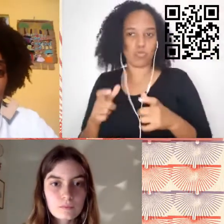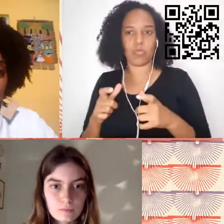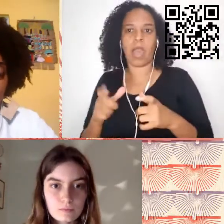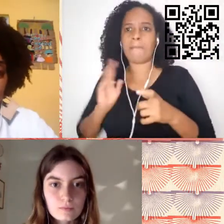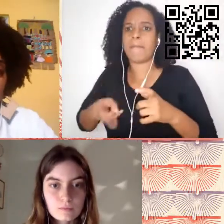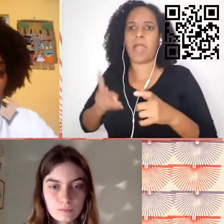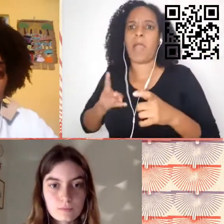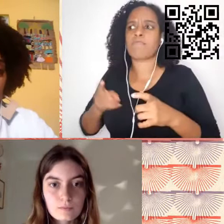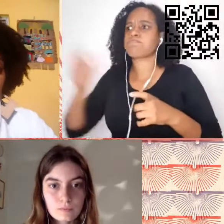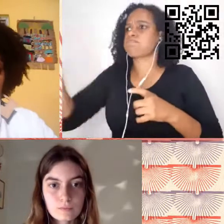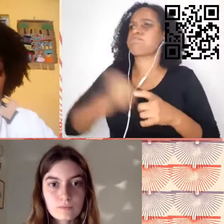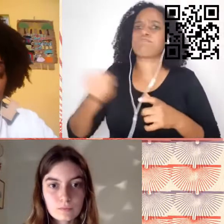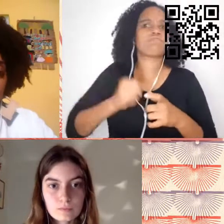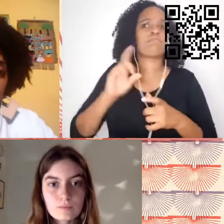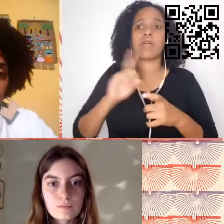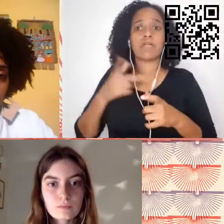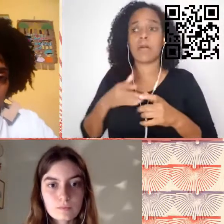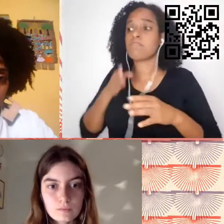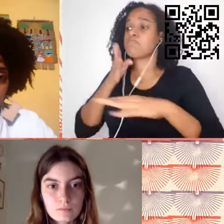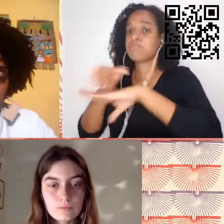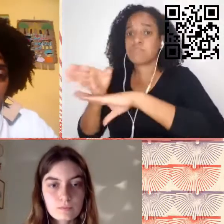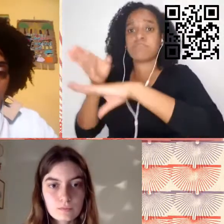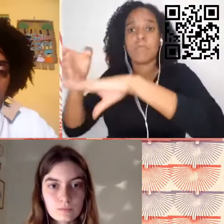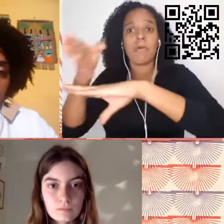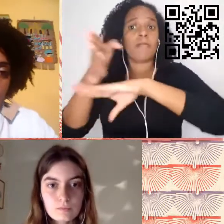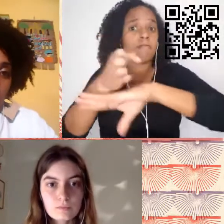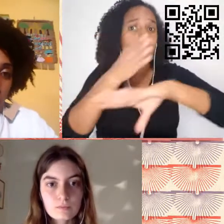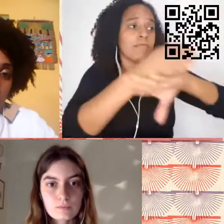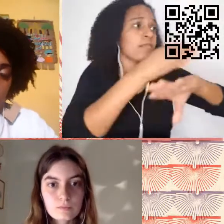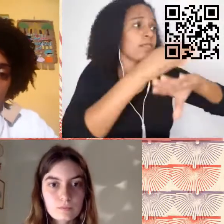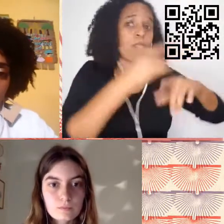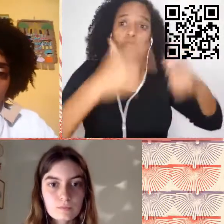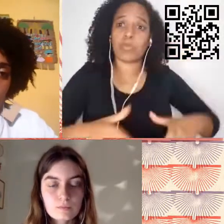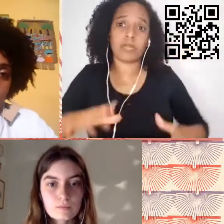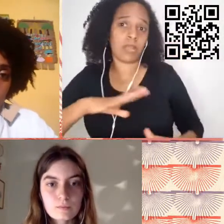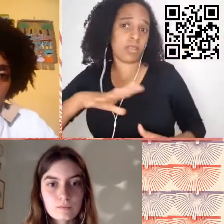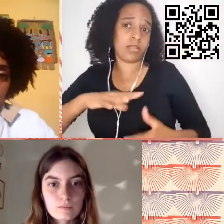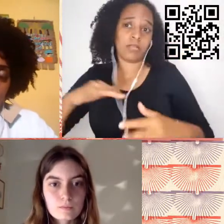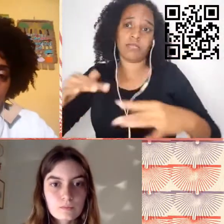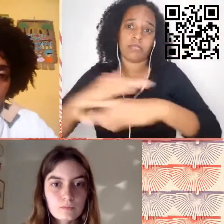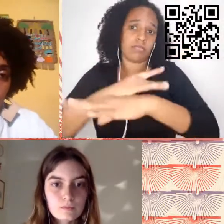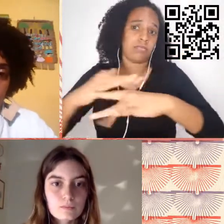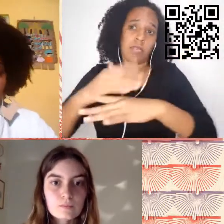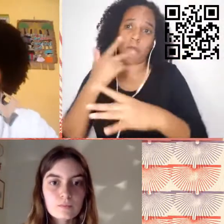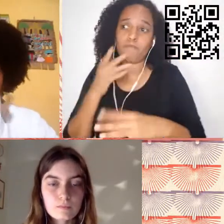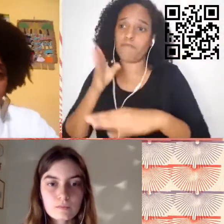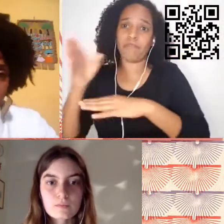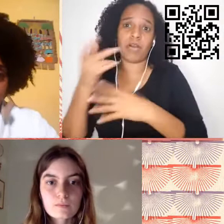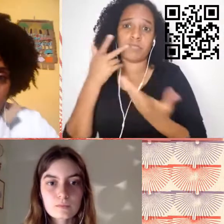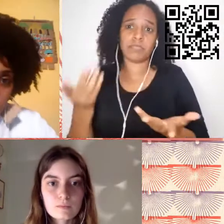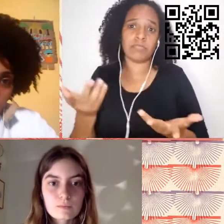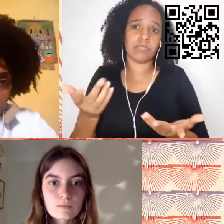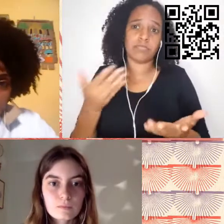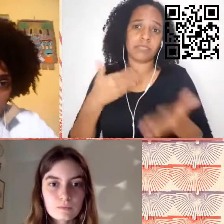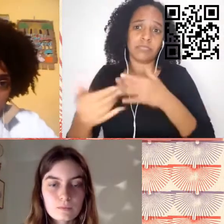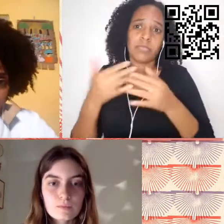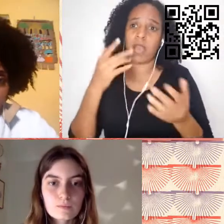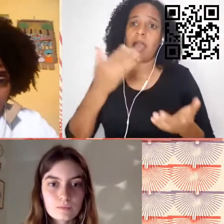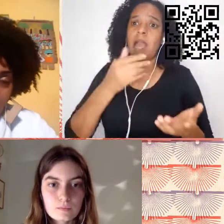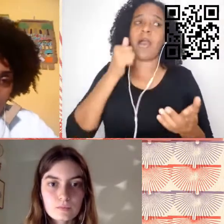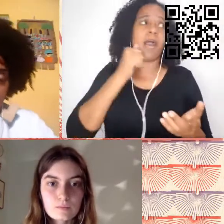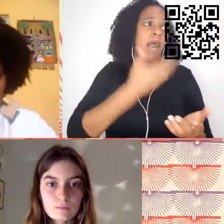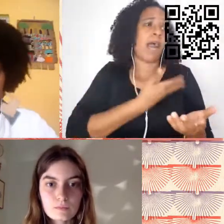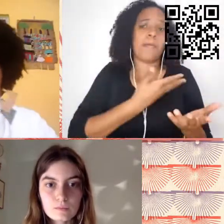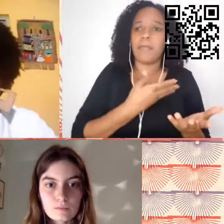né? Elas fizeram esse movimento de circular pela cidade, através de vários incentivos, enfim, amigos que abriam os